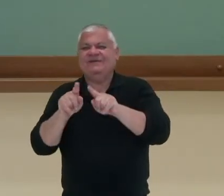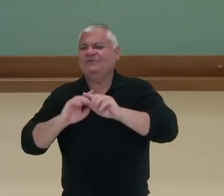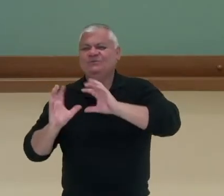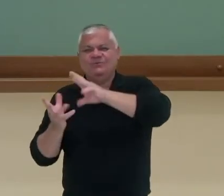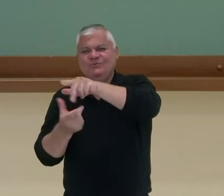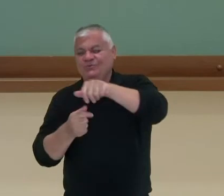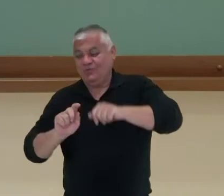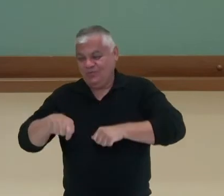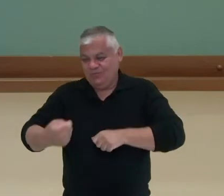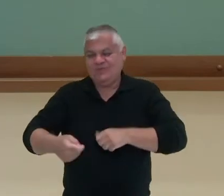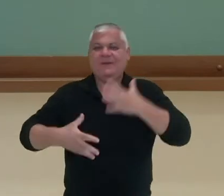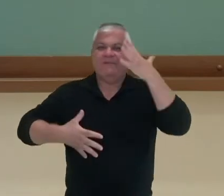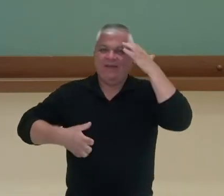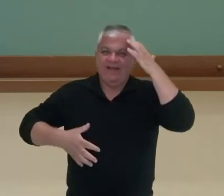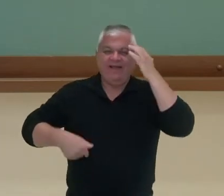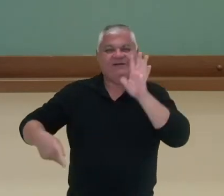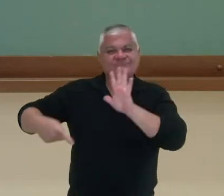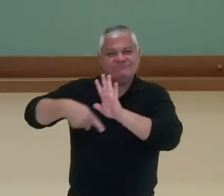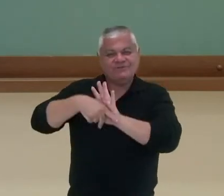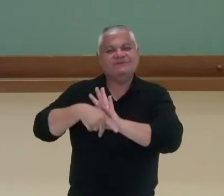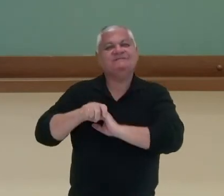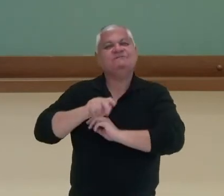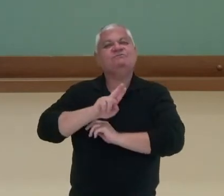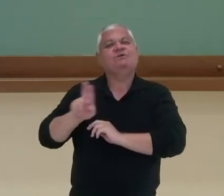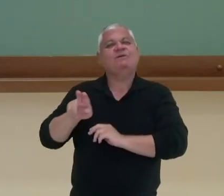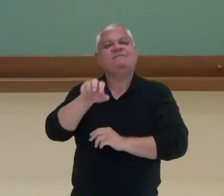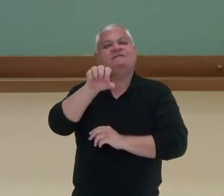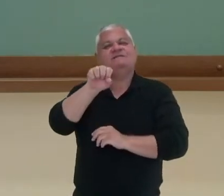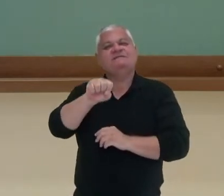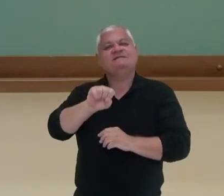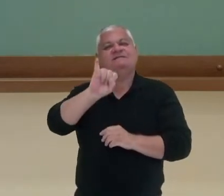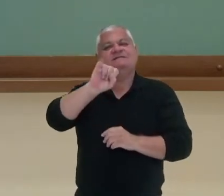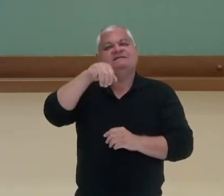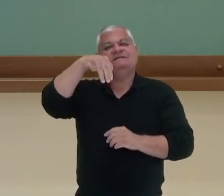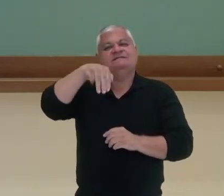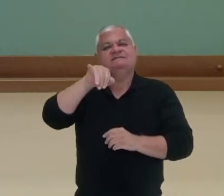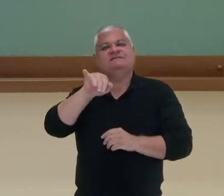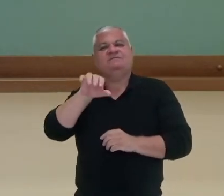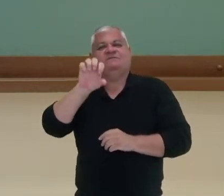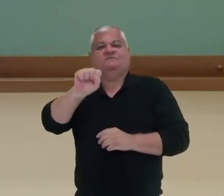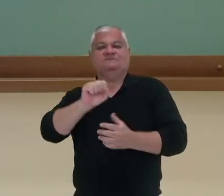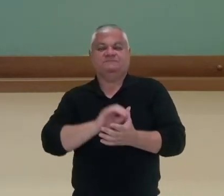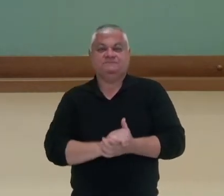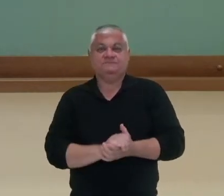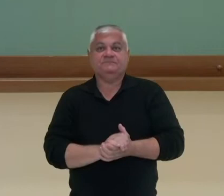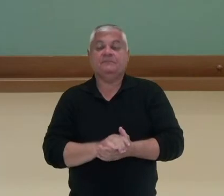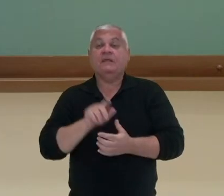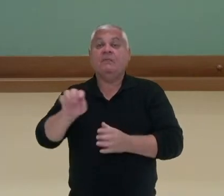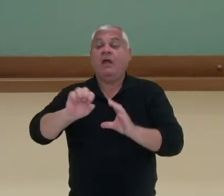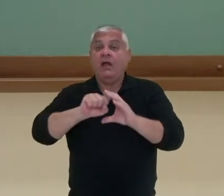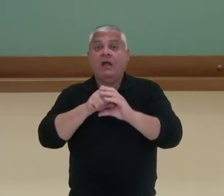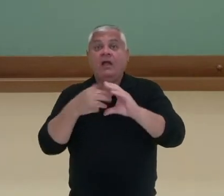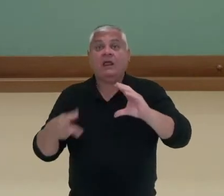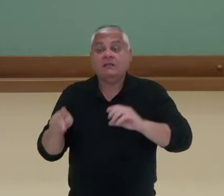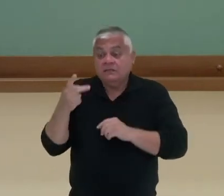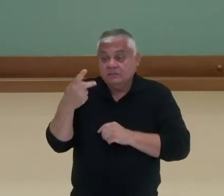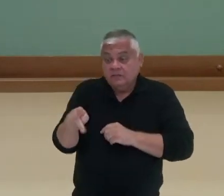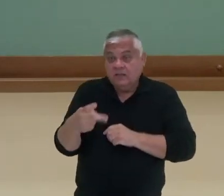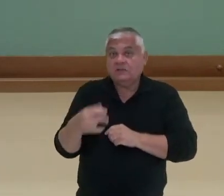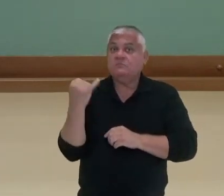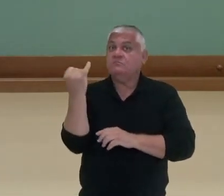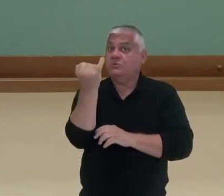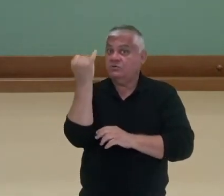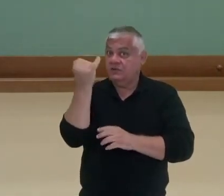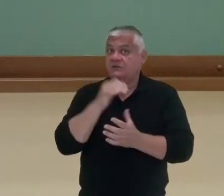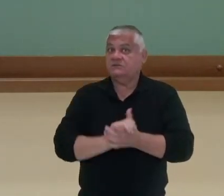Mundo. Foram eles que, a partir deles, que surgiu a espécie humana. Quais são as características dos símios que foram super